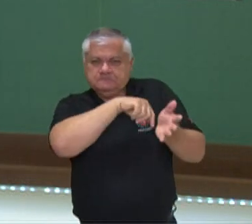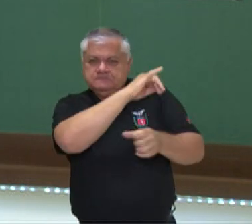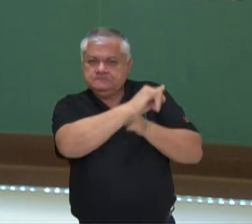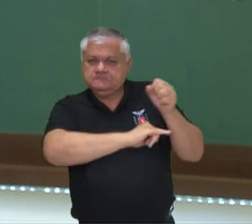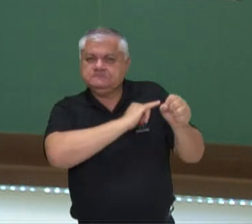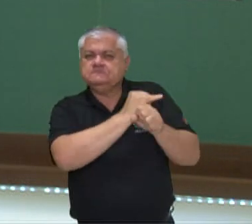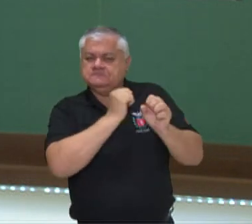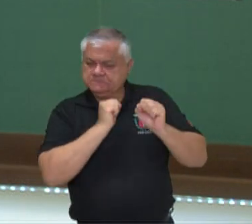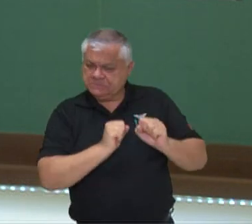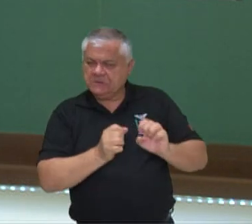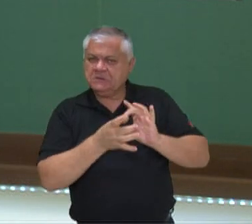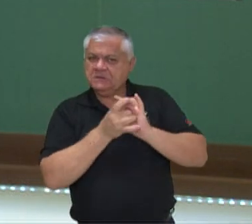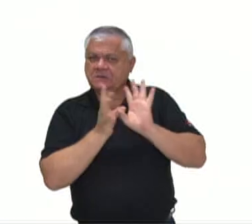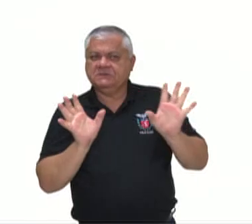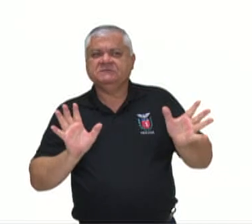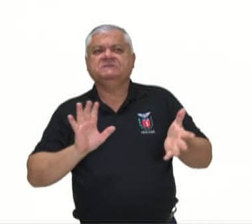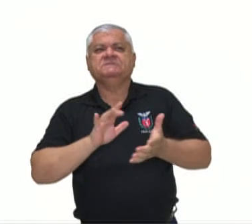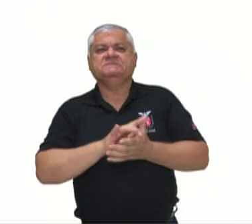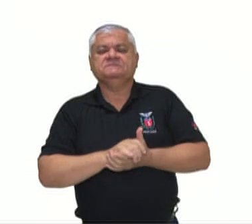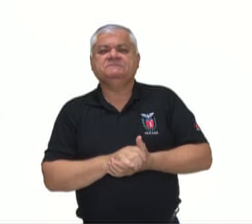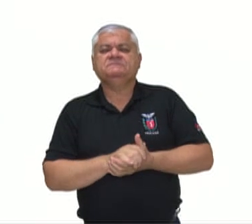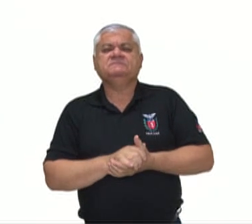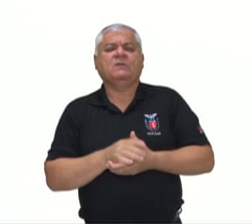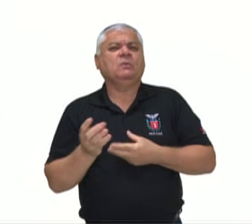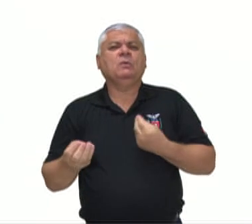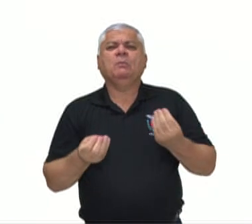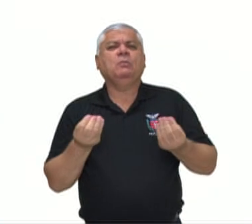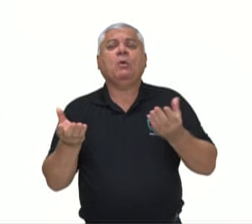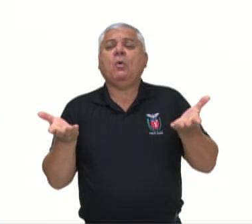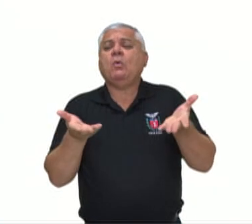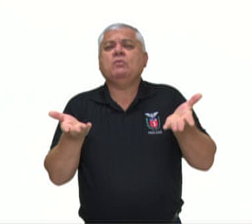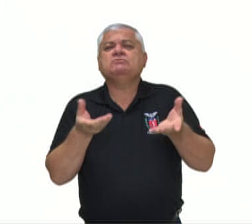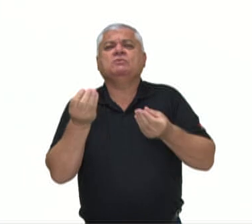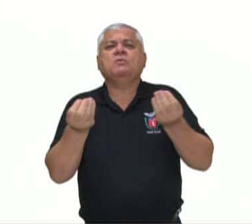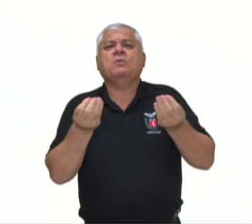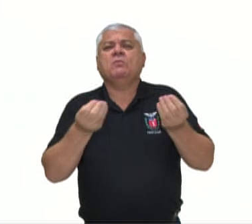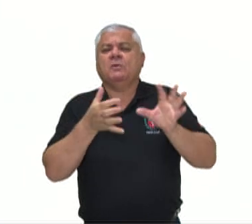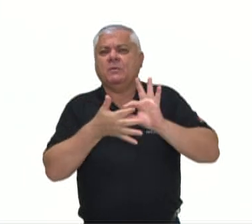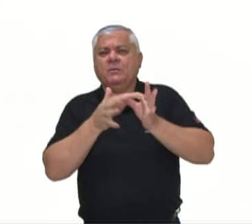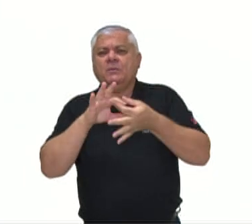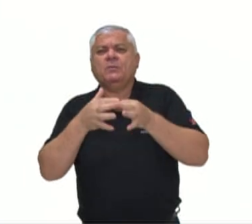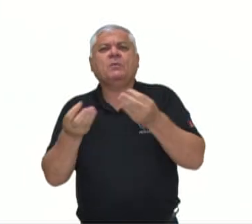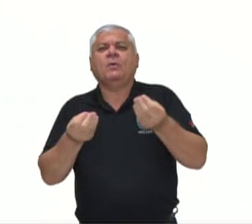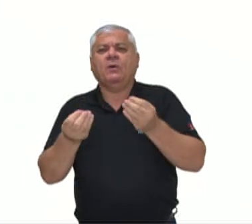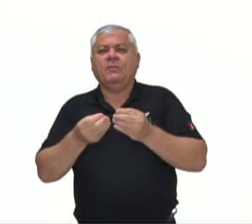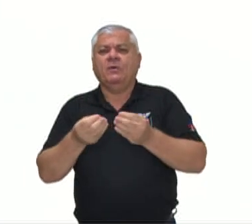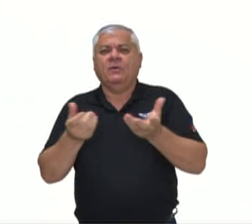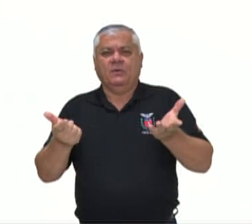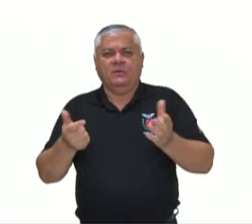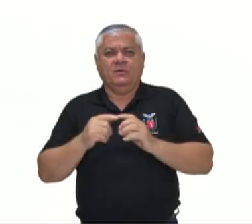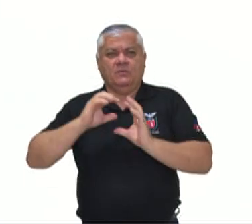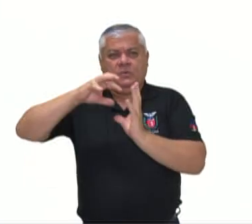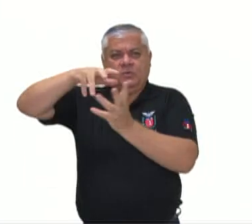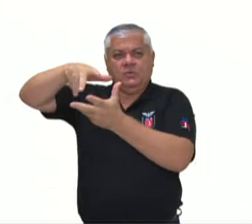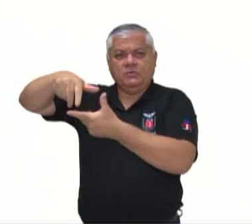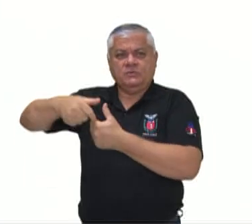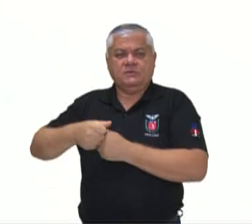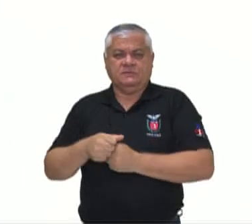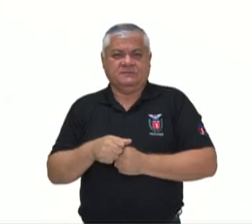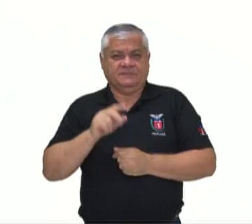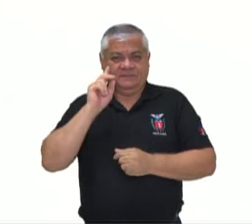à vontade. And how is it nowadays? E como que acontece hoje em dia essa transmissão? Repara que eu tenho até uma imagem